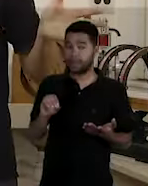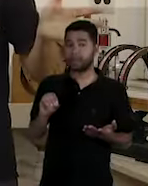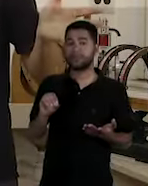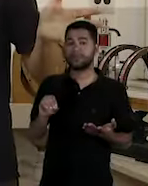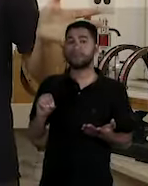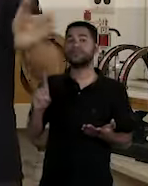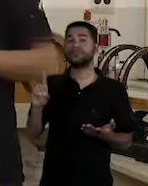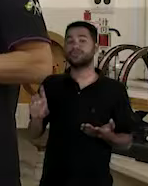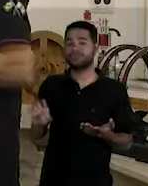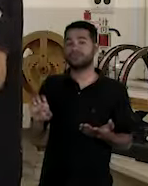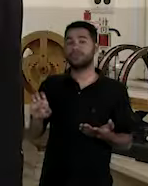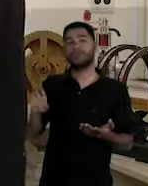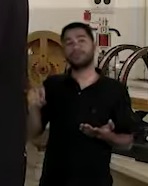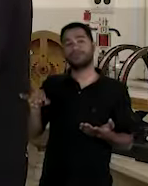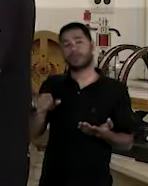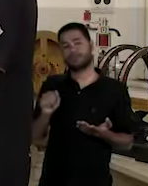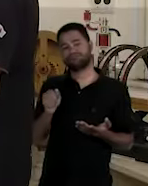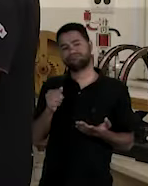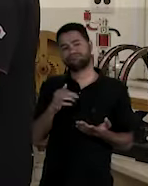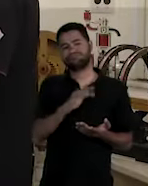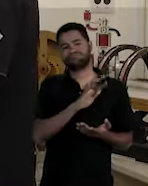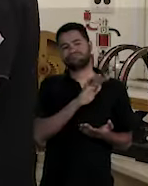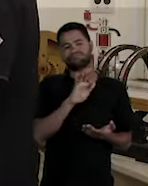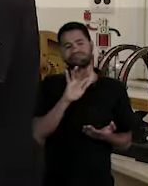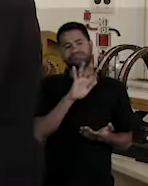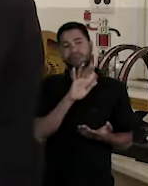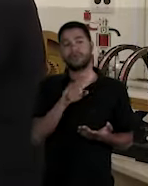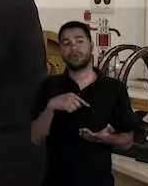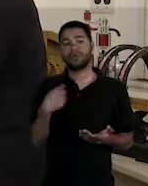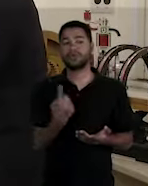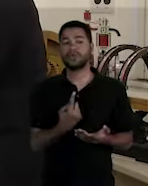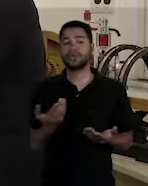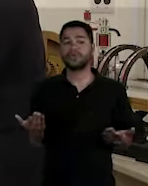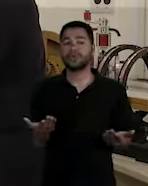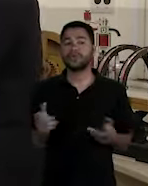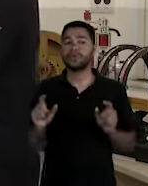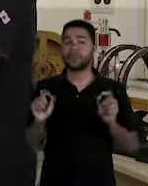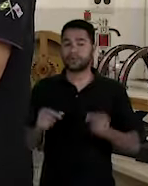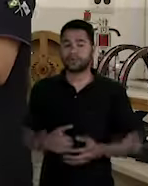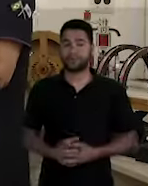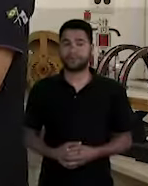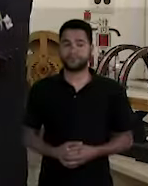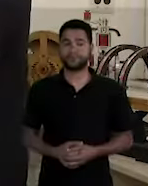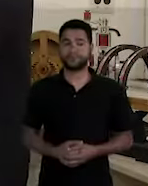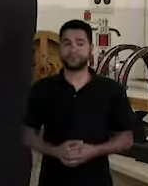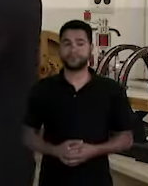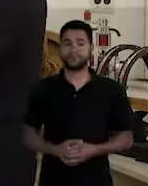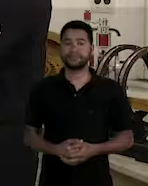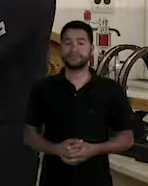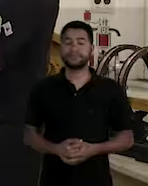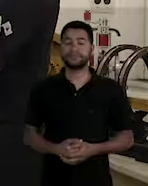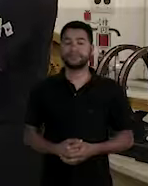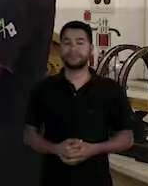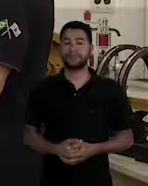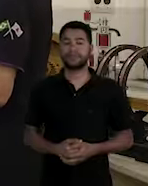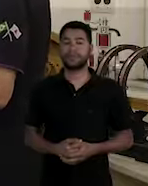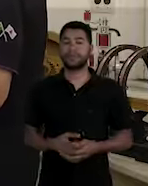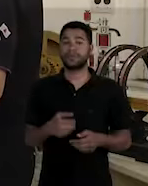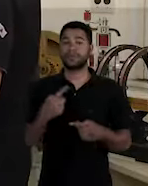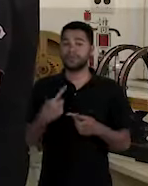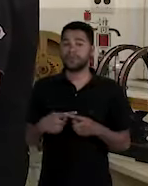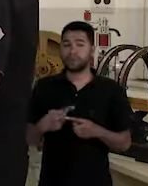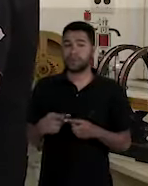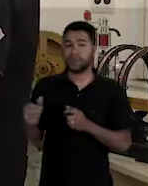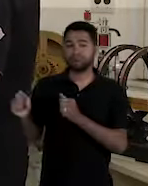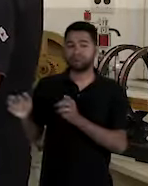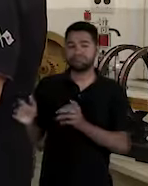jogado no ambiente. Então o que nós temos agora? Essa válvula agora ela vai fechar porque o